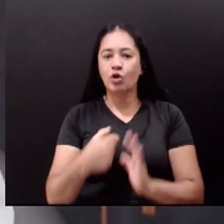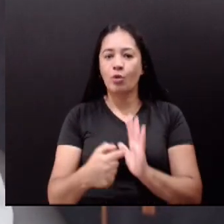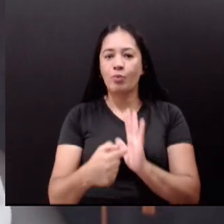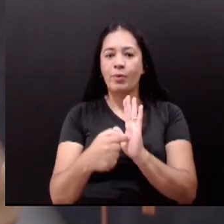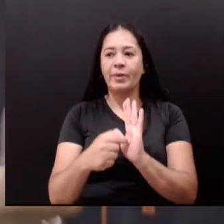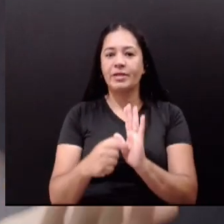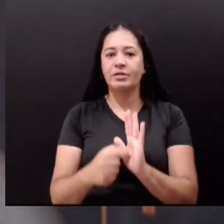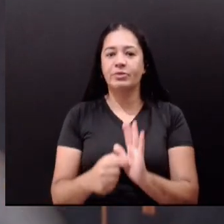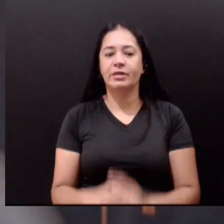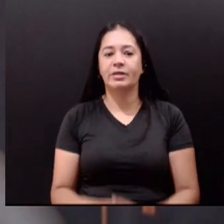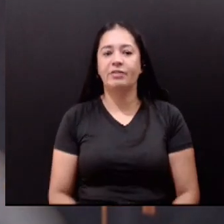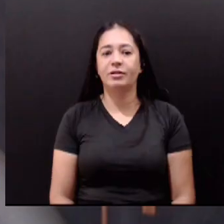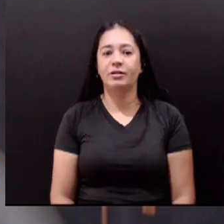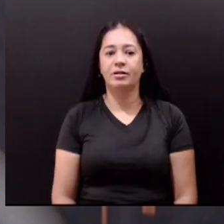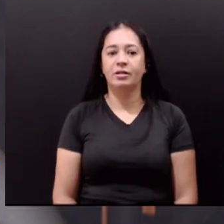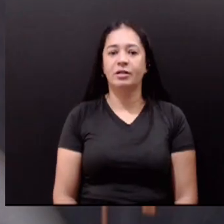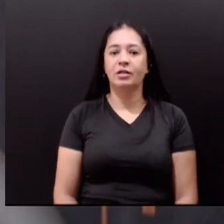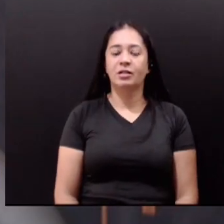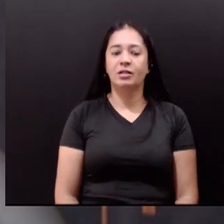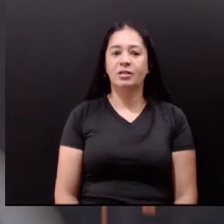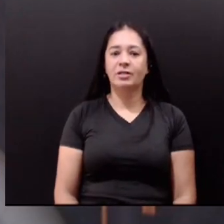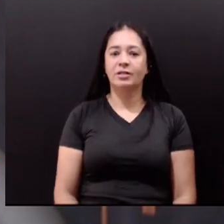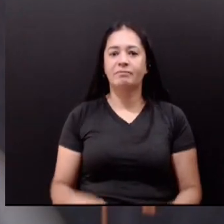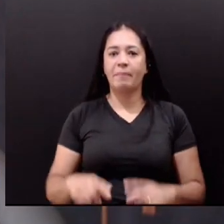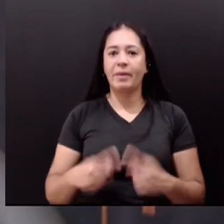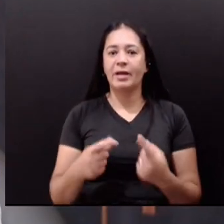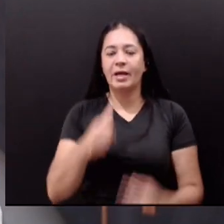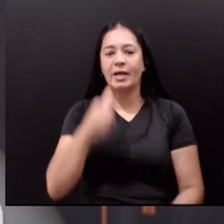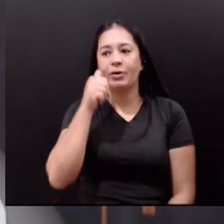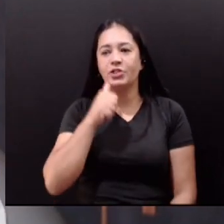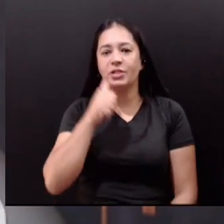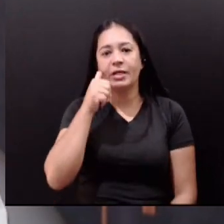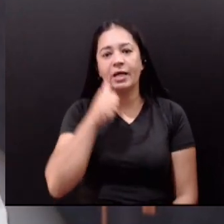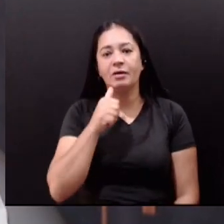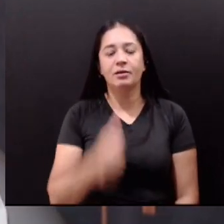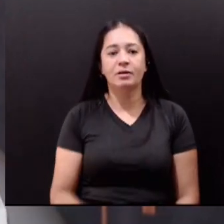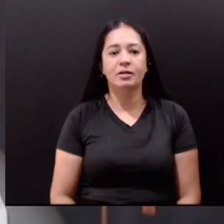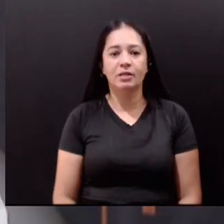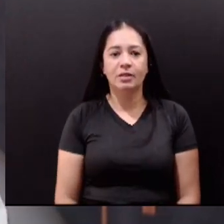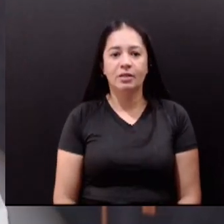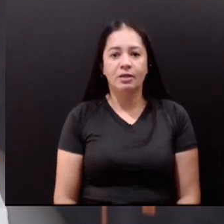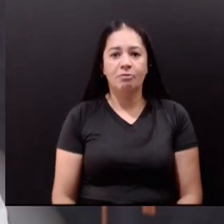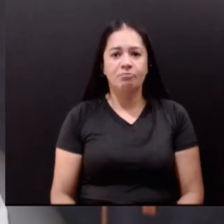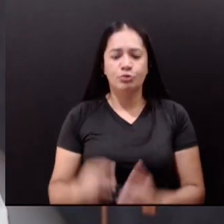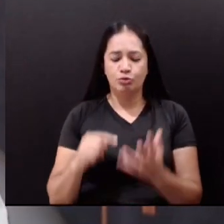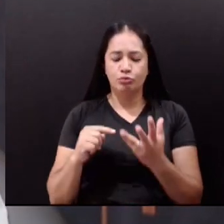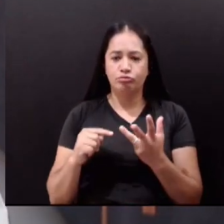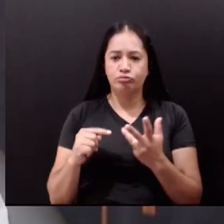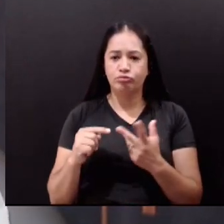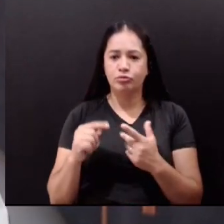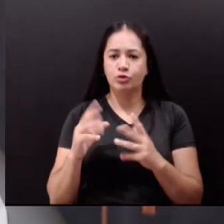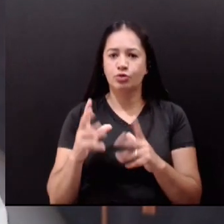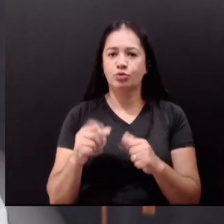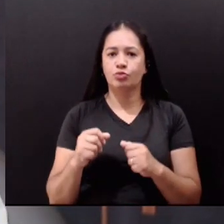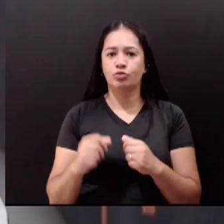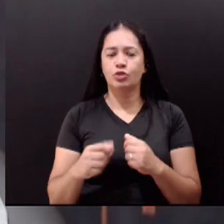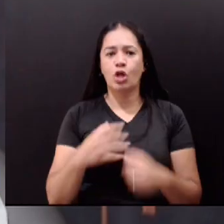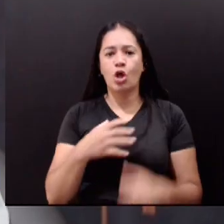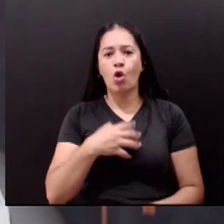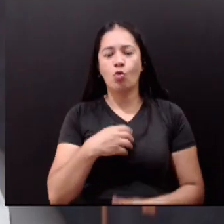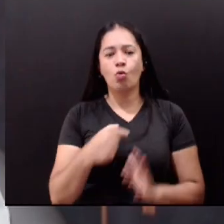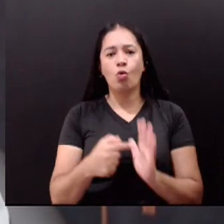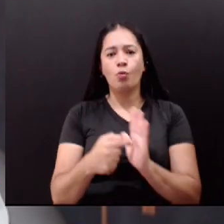a gente Uhum. senta, como você falou a questão das meninas, como a gente senta, como a gente fala, isso tudo é uma situação de cópia de comportamento. Então, qual